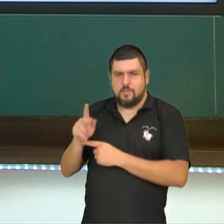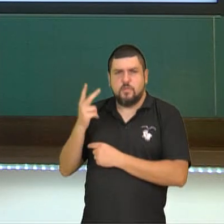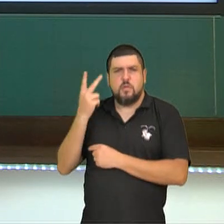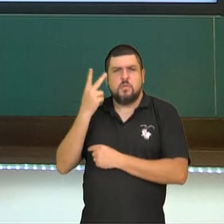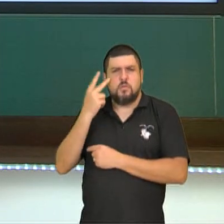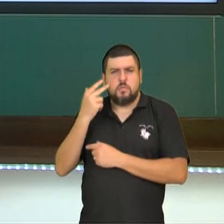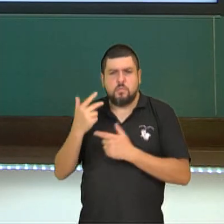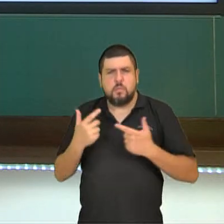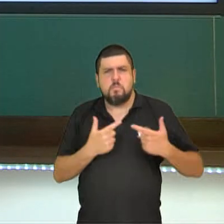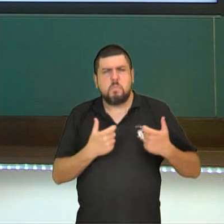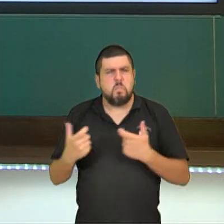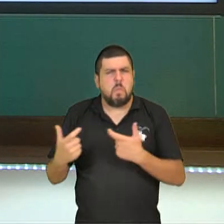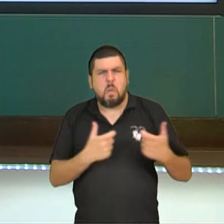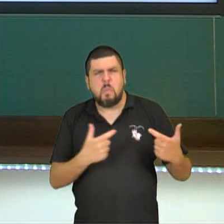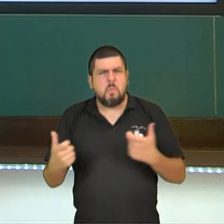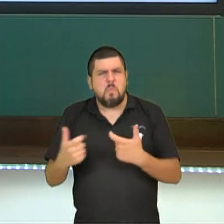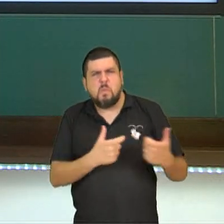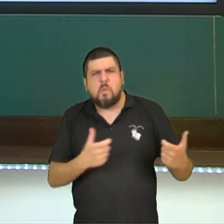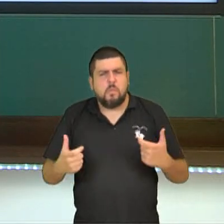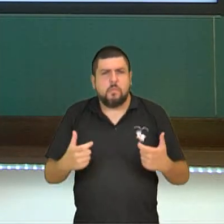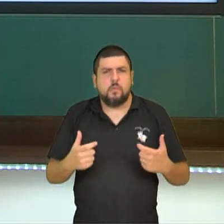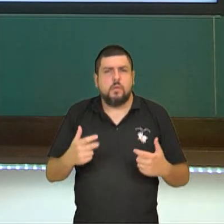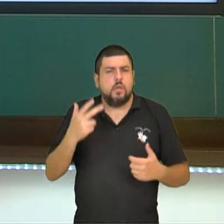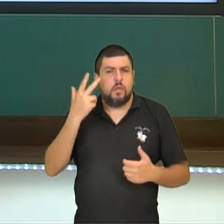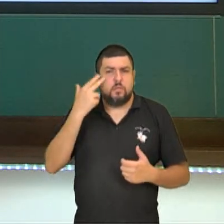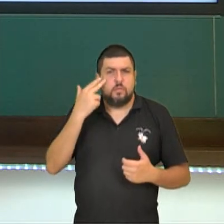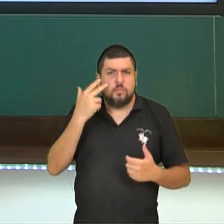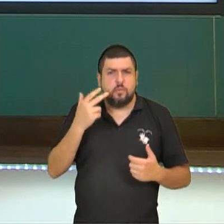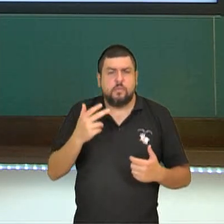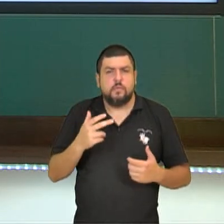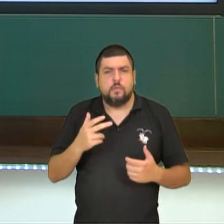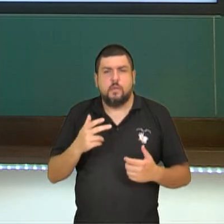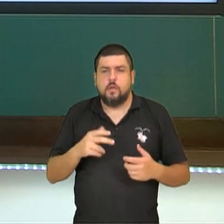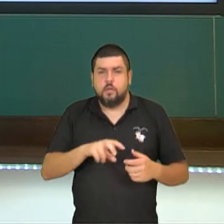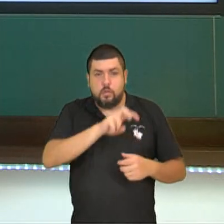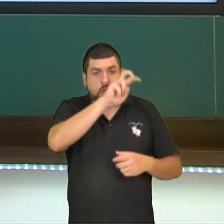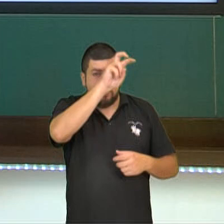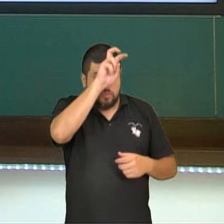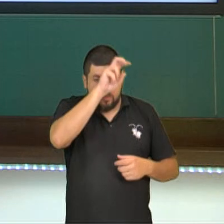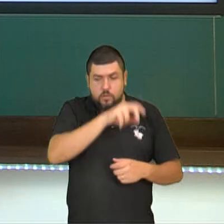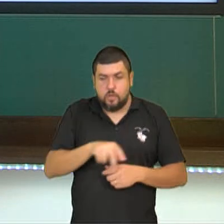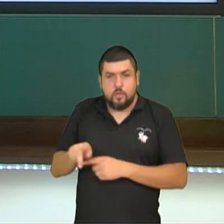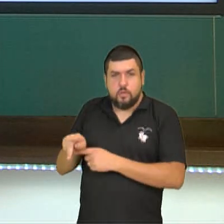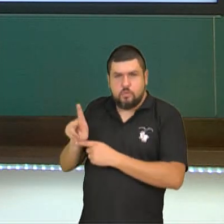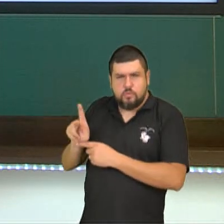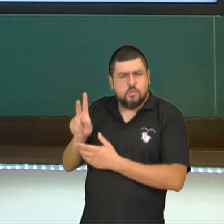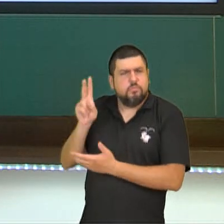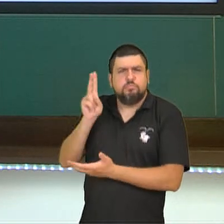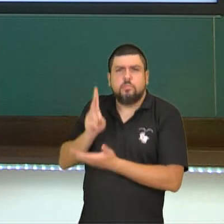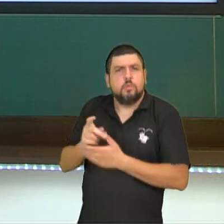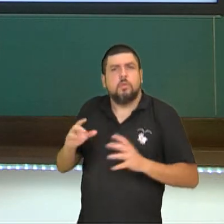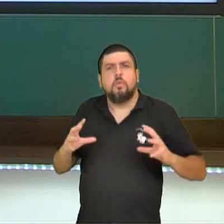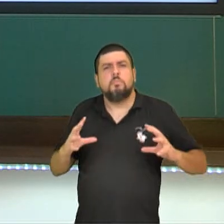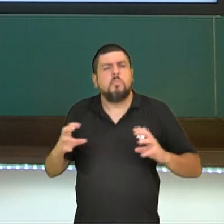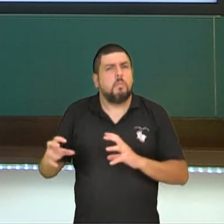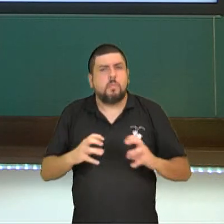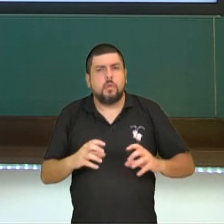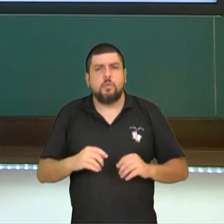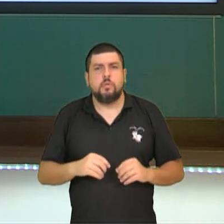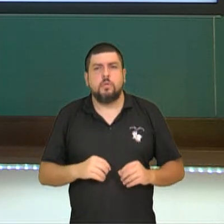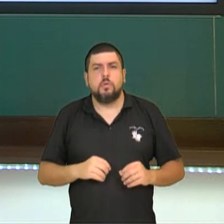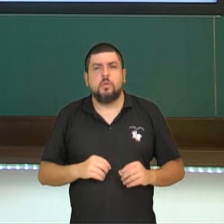várias civilizações, inclusive como o professor Roberto comentou nesta aula. O Egito e o Reino Kush entraram em várias situações em conflitos. Quem